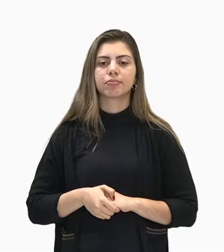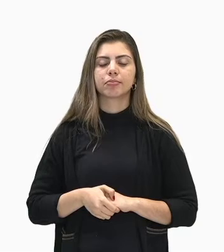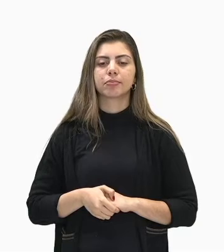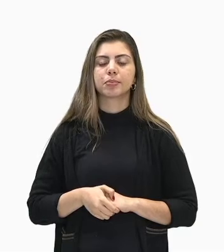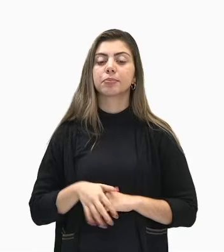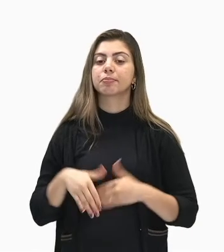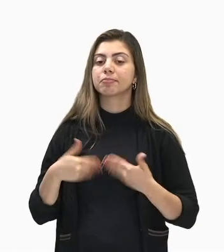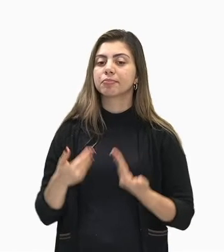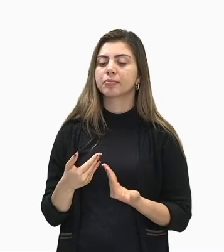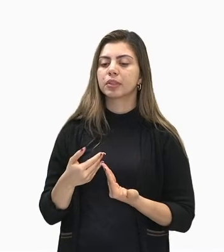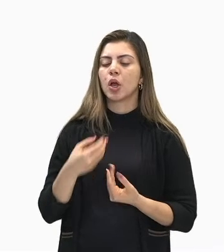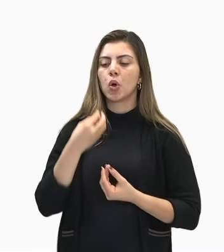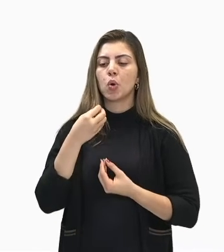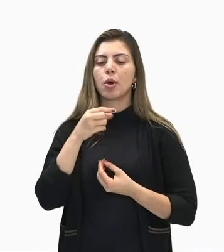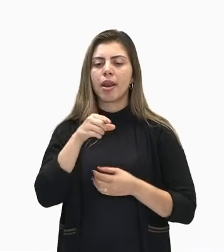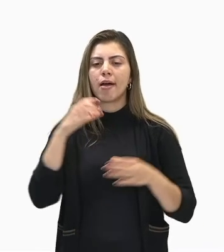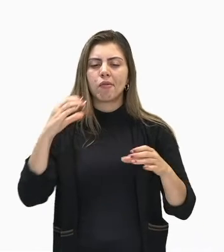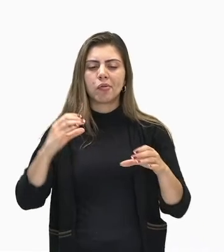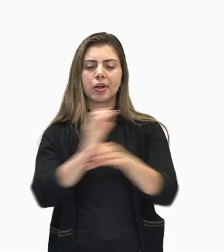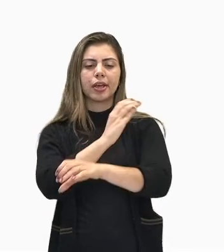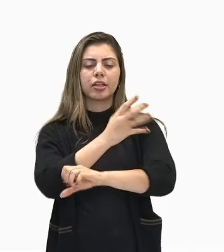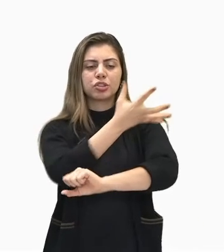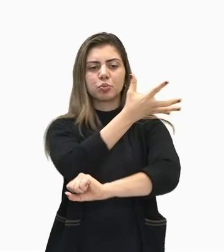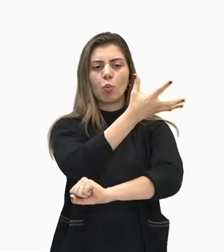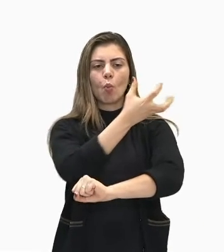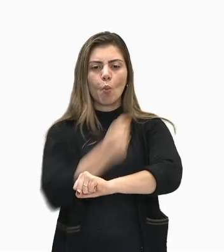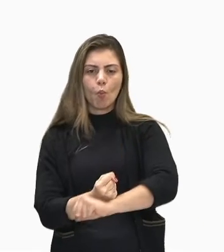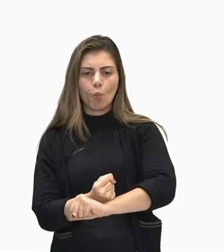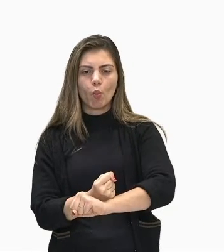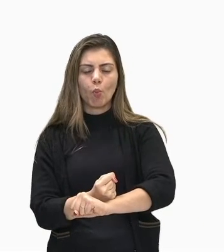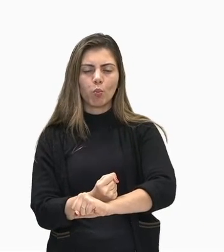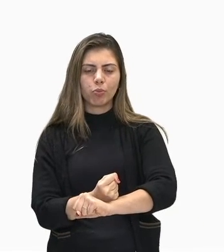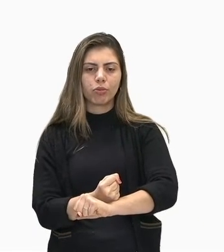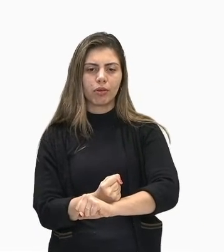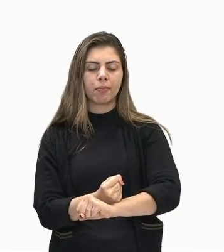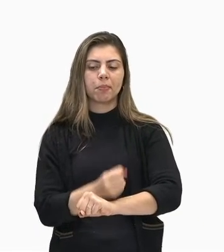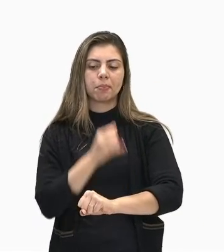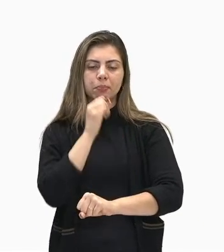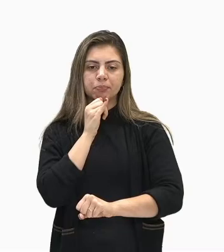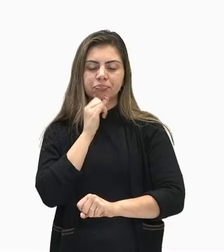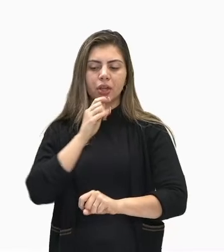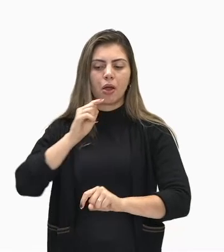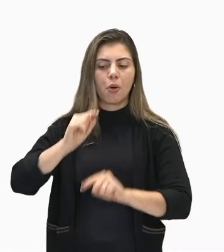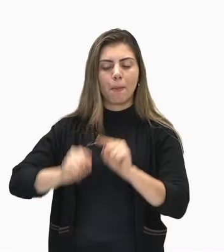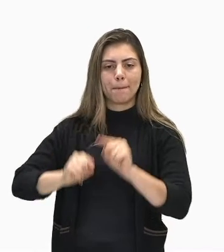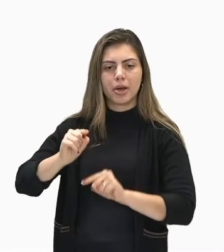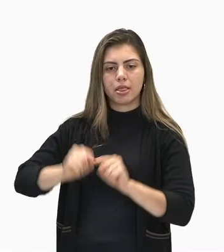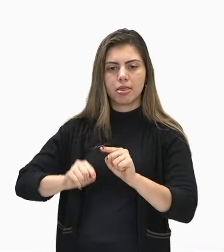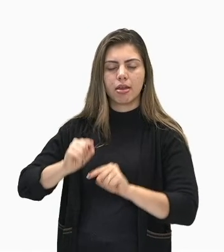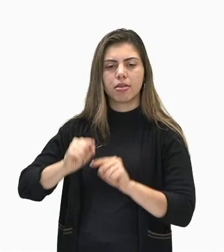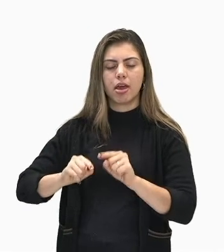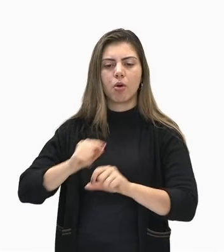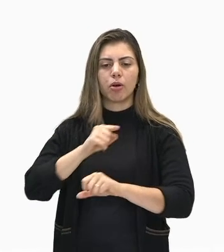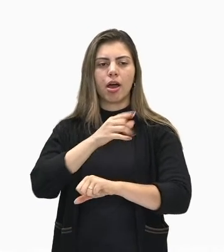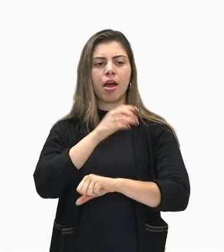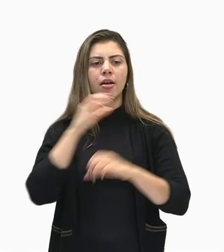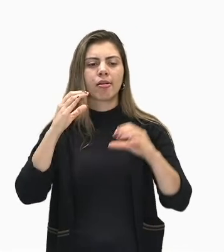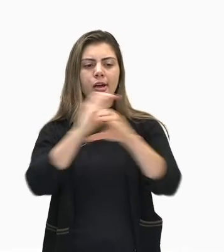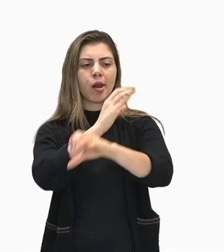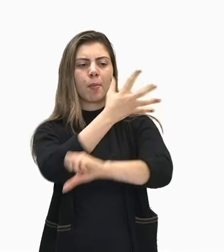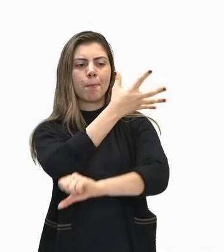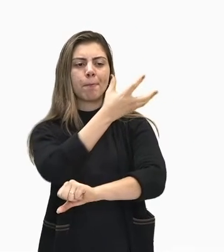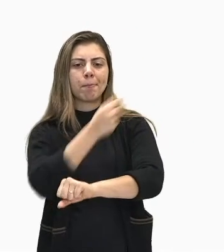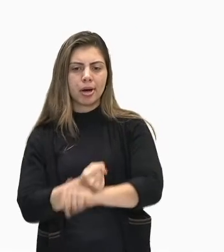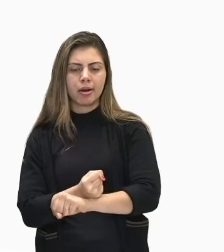quando se absorve calor, né, para o sistema, absorve calor,